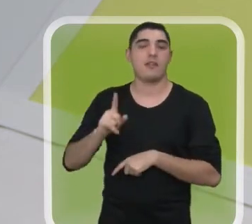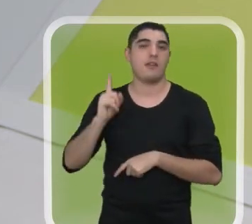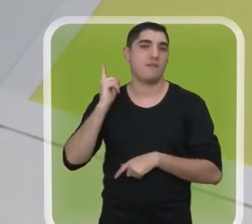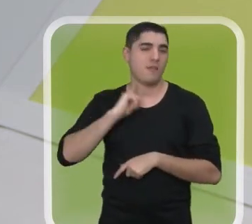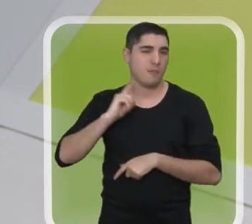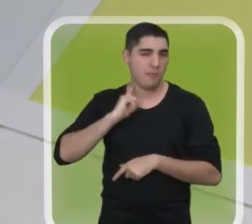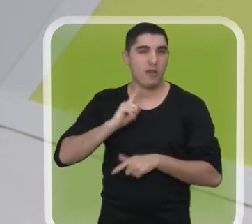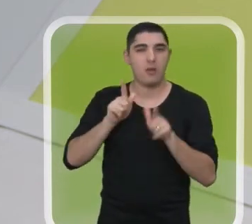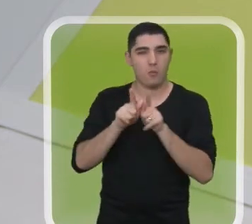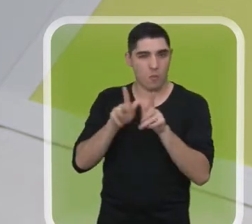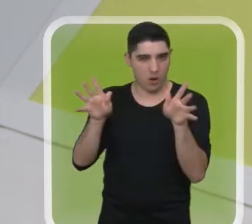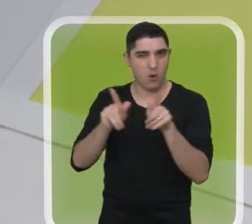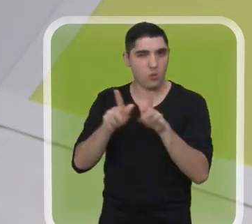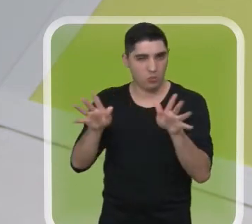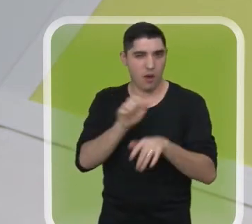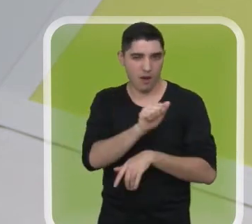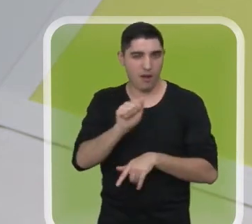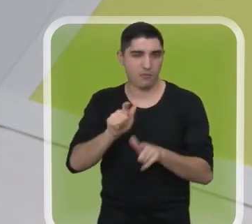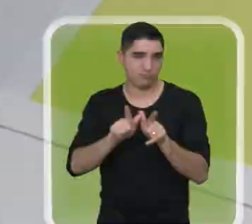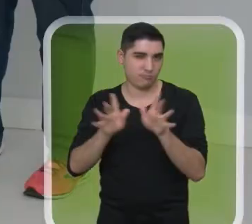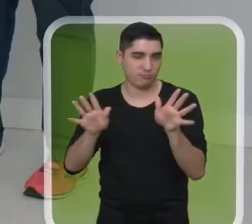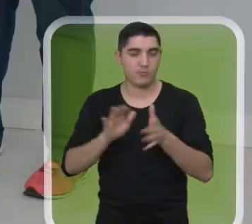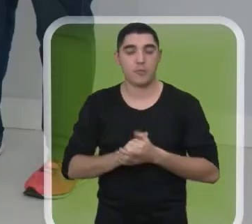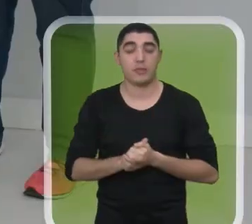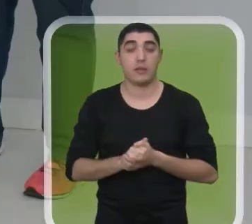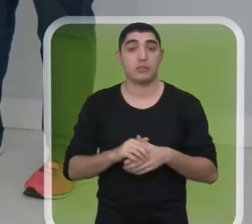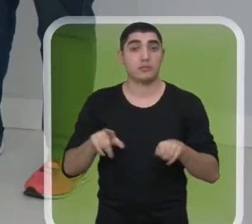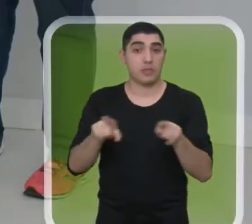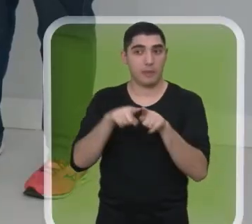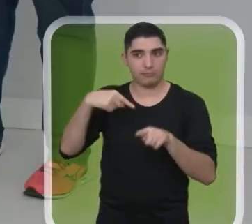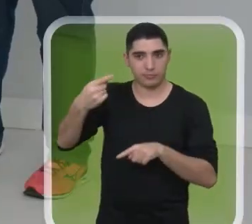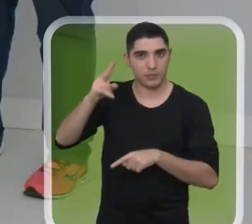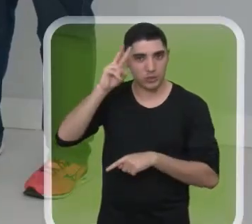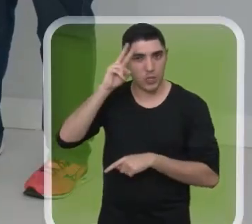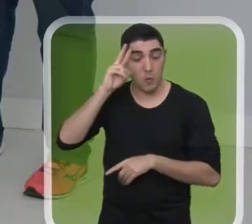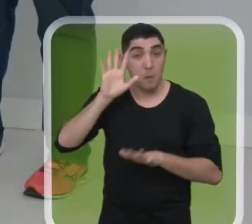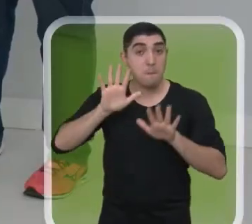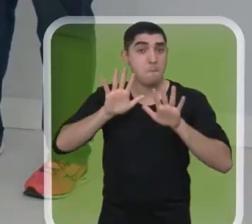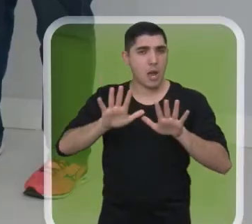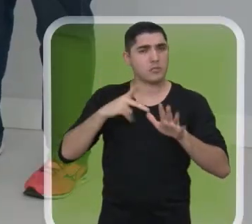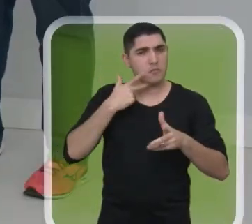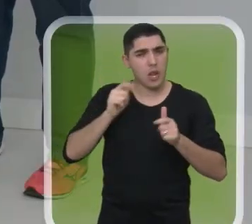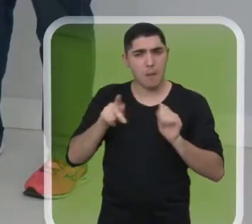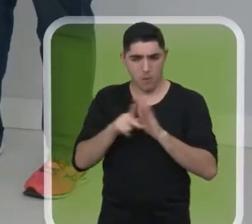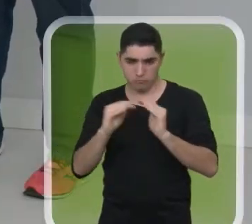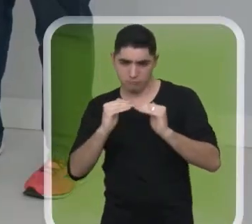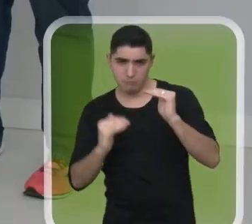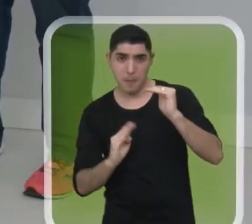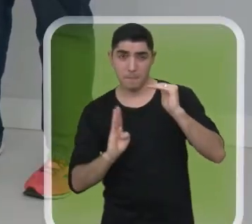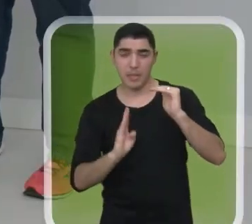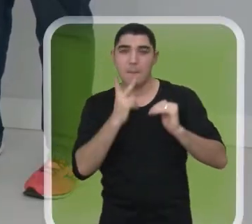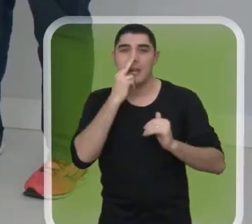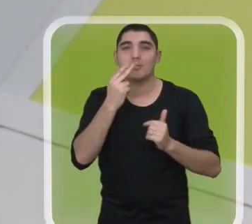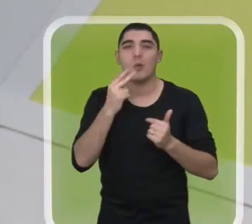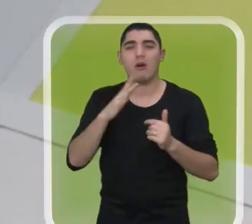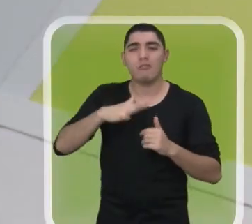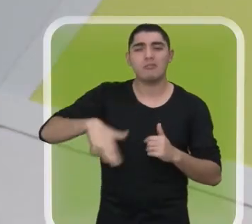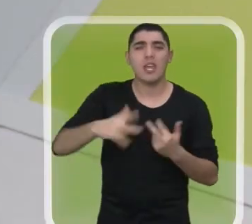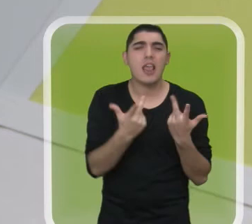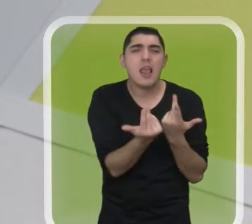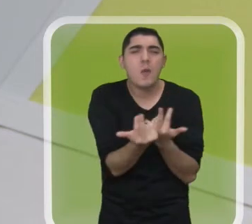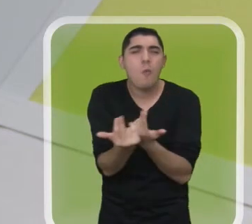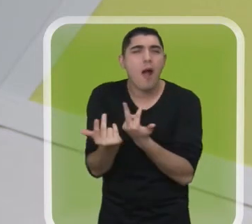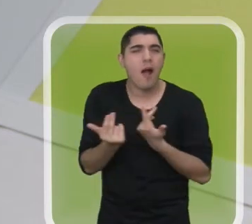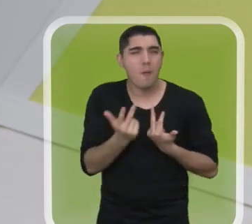primeira fase e será também na segunda, mas a grosso modo, a Bezinha acaba sendo um caminhão de japonês, com todo respeito, né? É tudo